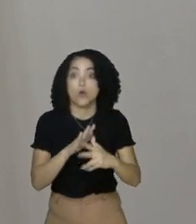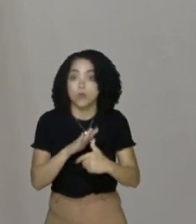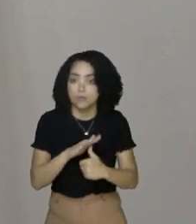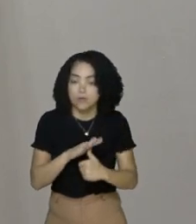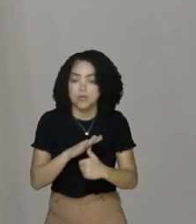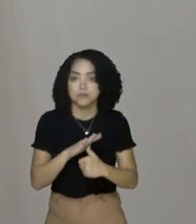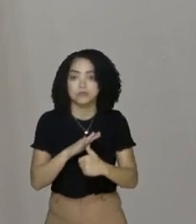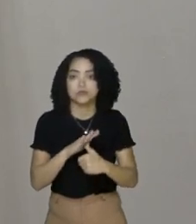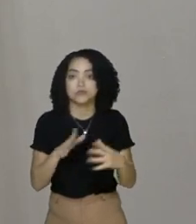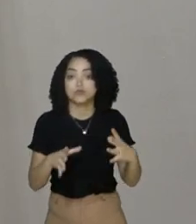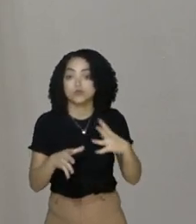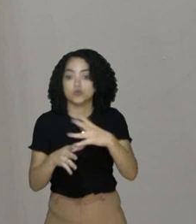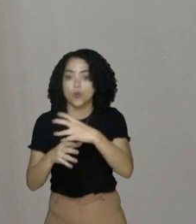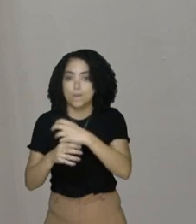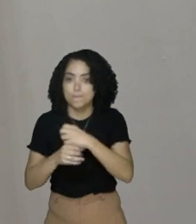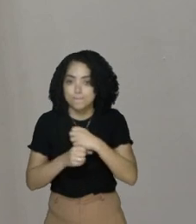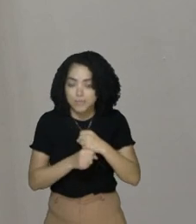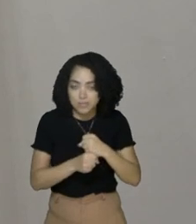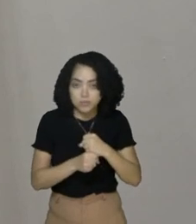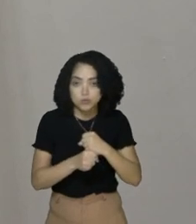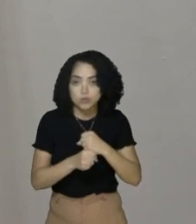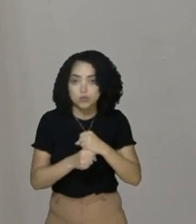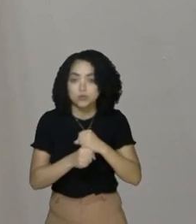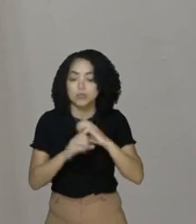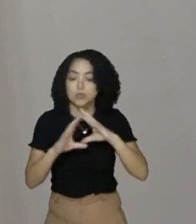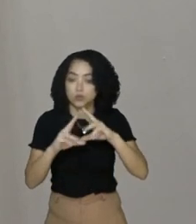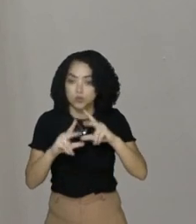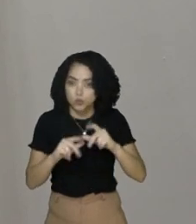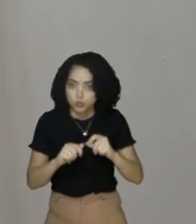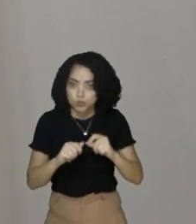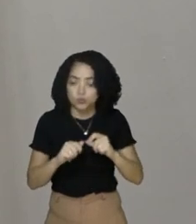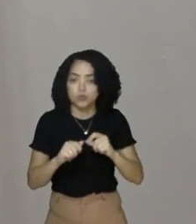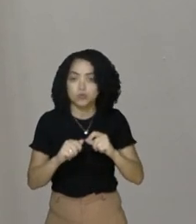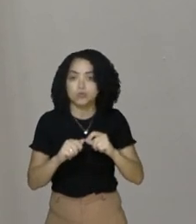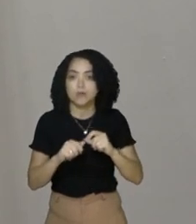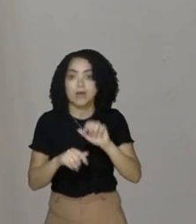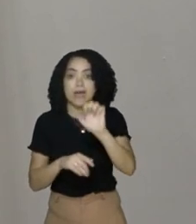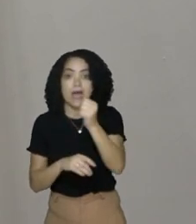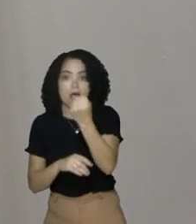Somando-se tudo isso que eu li até agora aqui, nós chegamos a